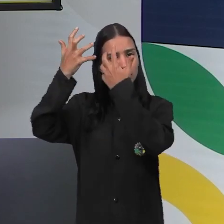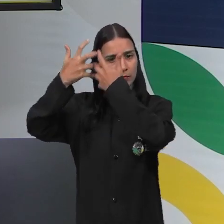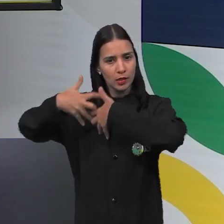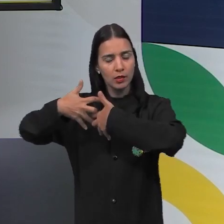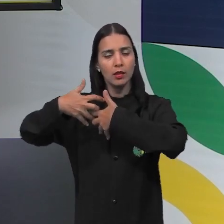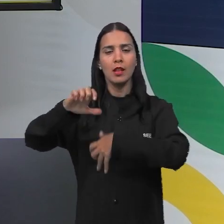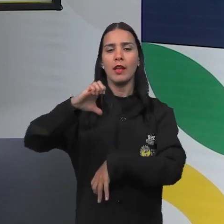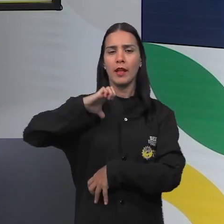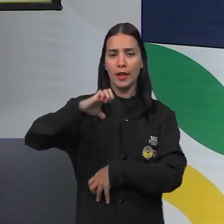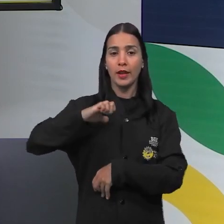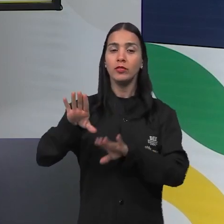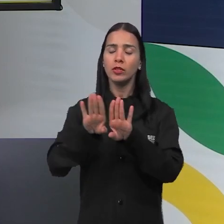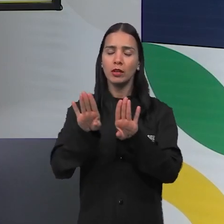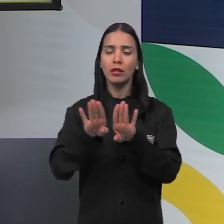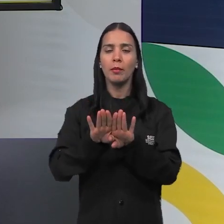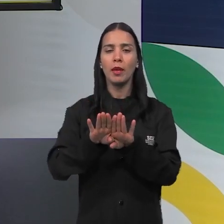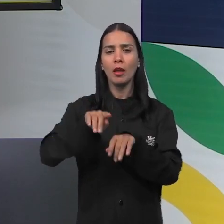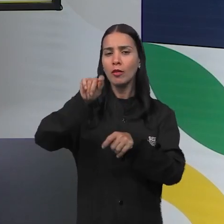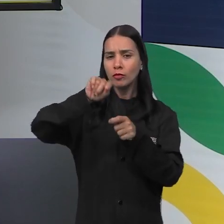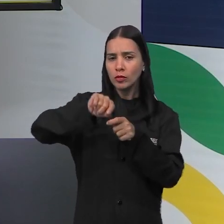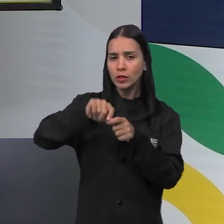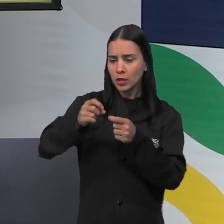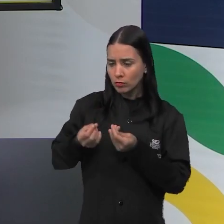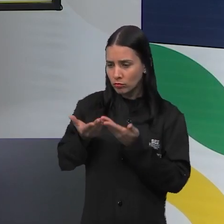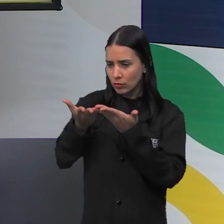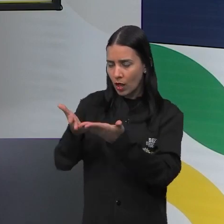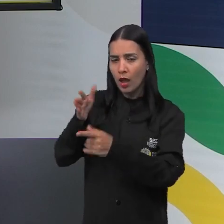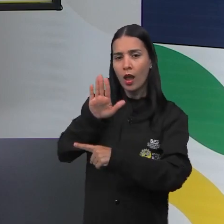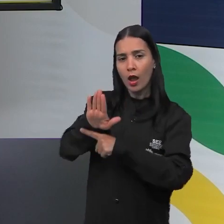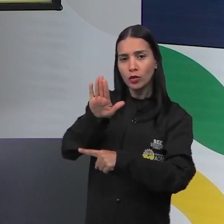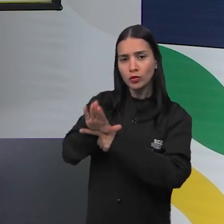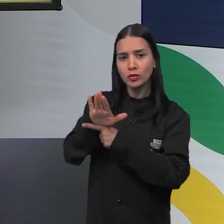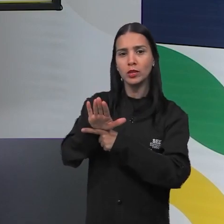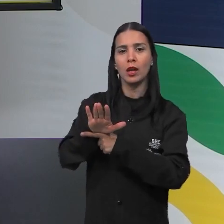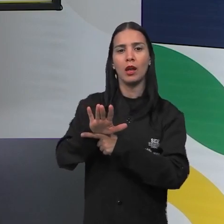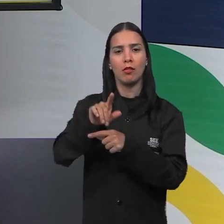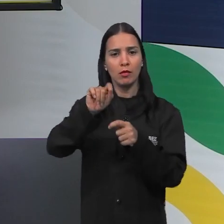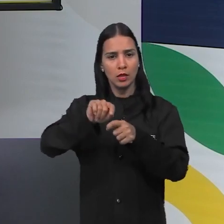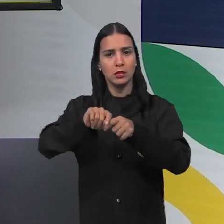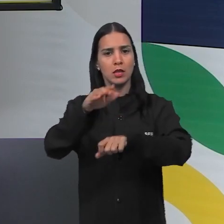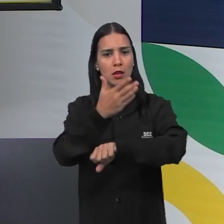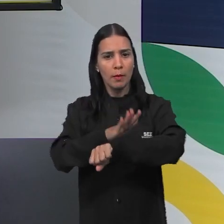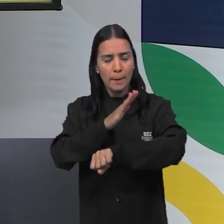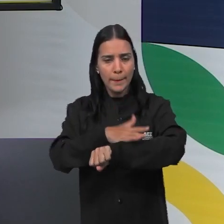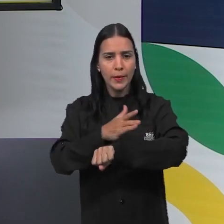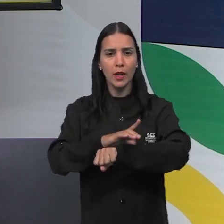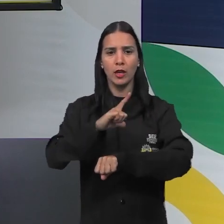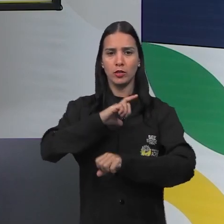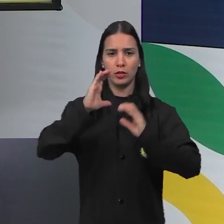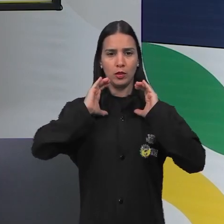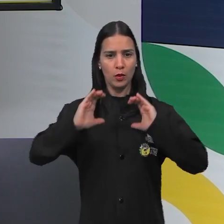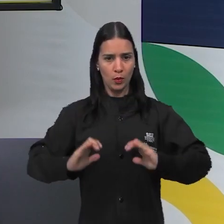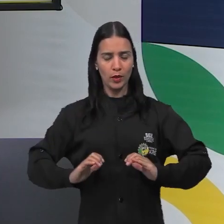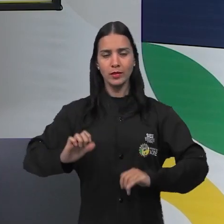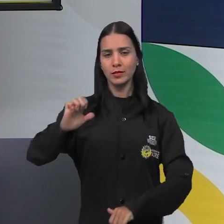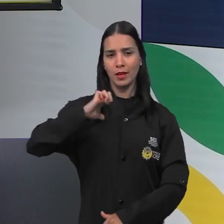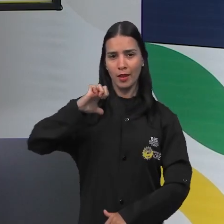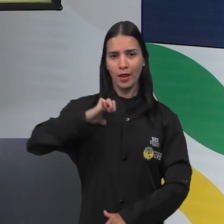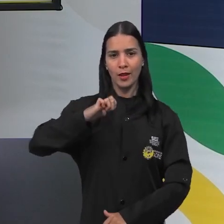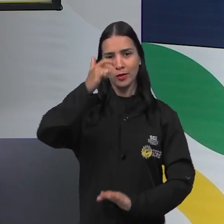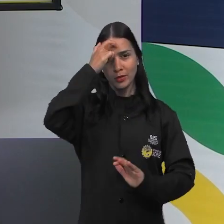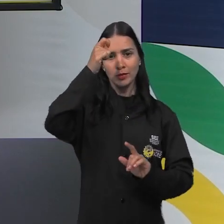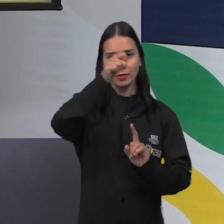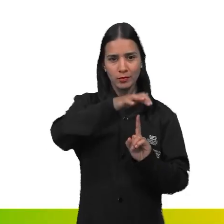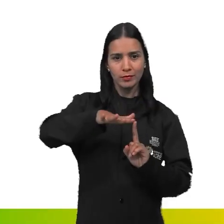e ação. O fair play seria essa ação, botar em prática as condutas um pouco mais coesas e éticas,